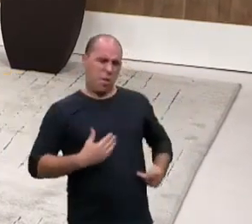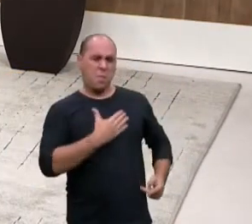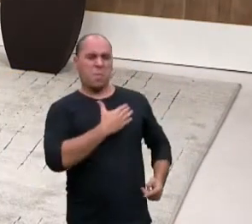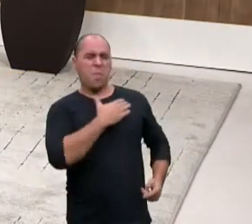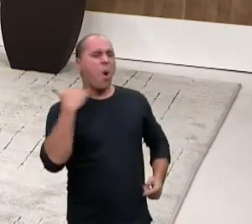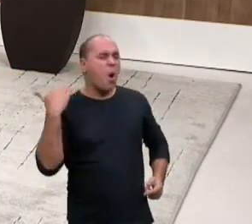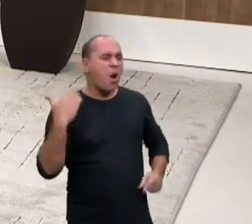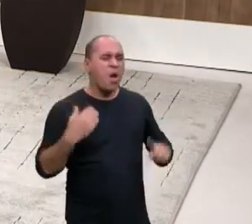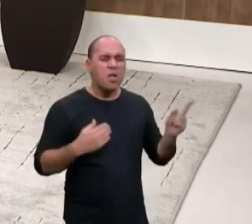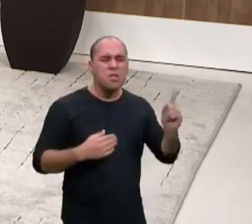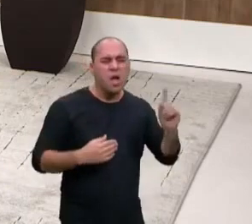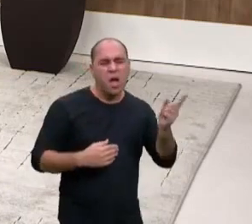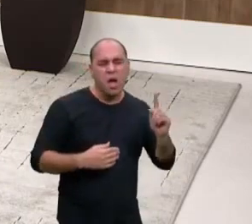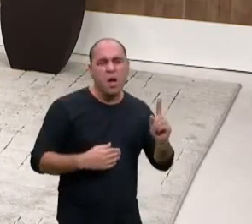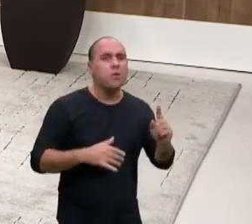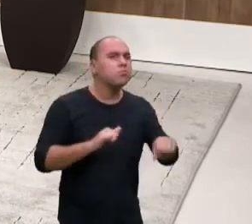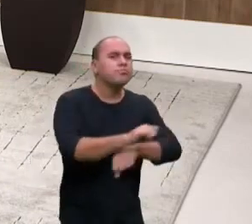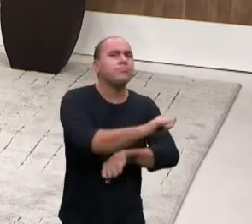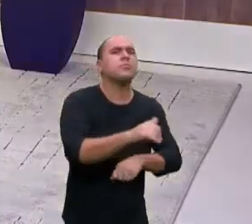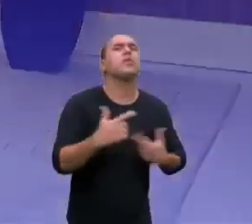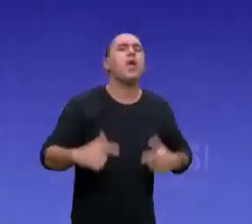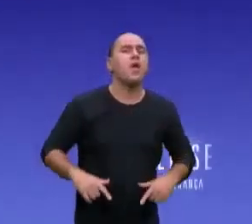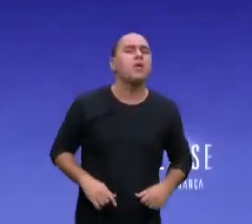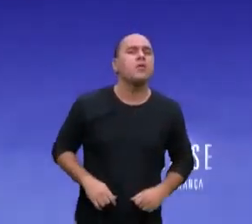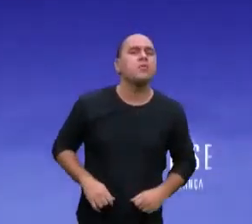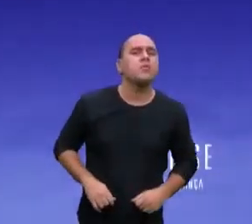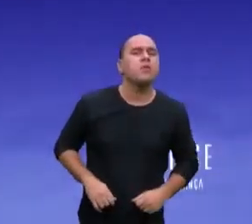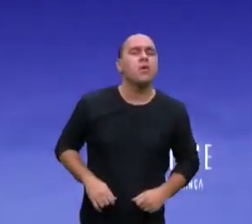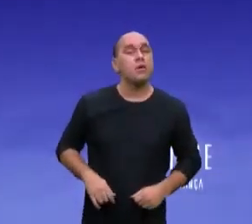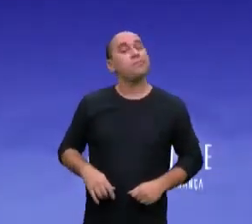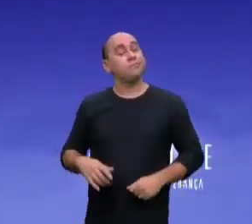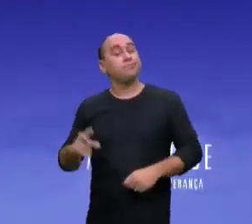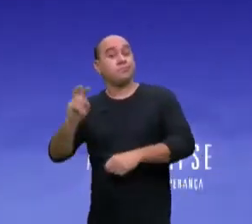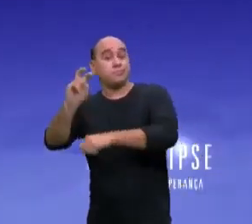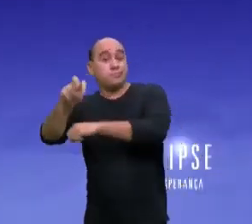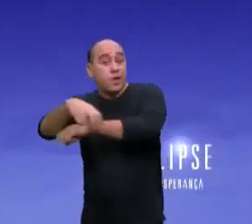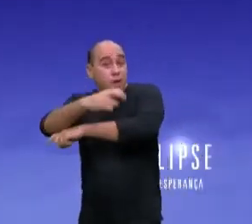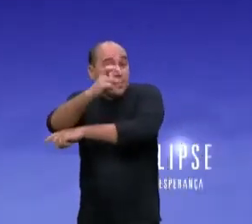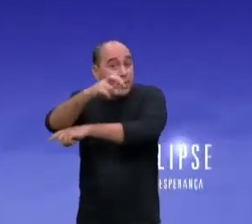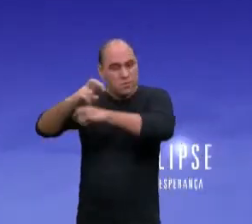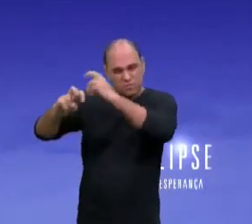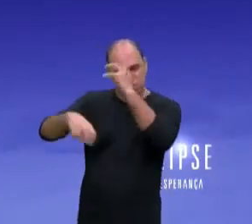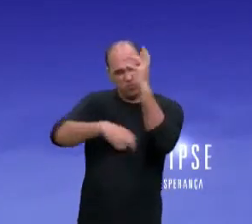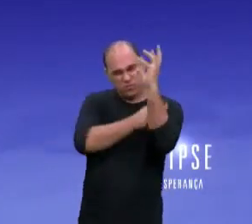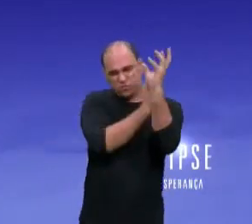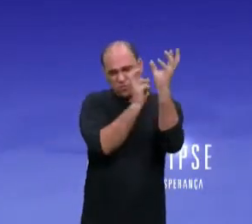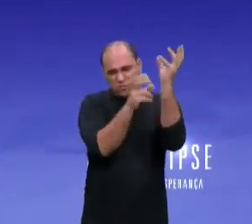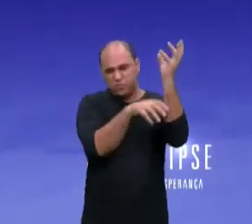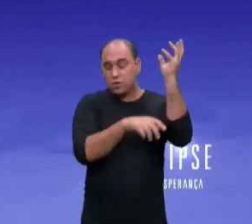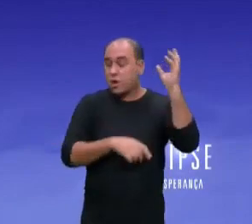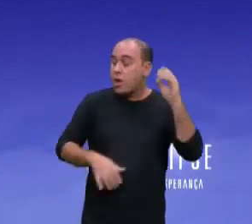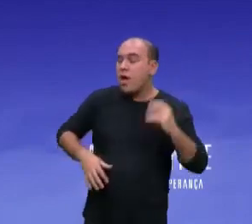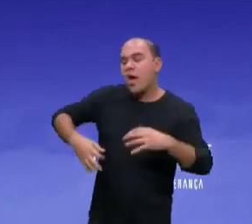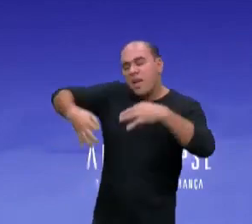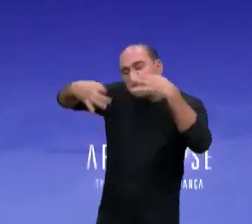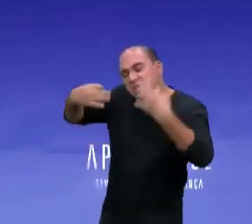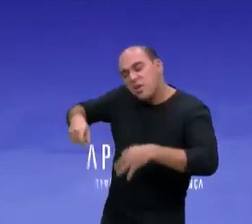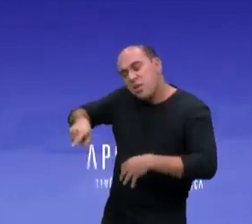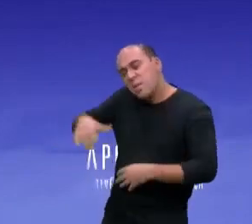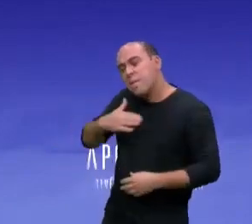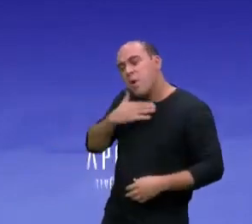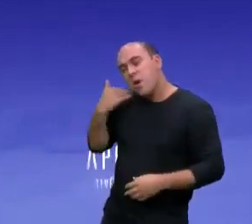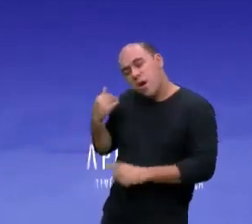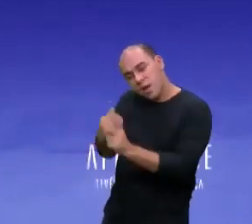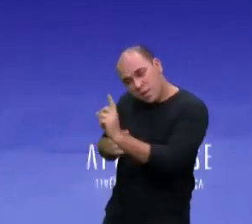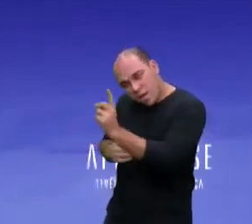disse Gênesis 3 Versículo 4 diz assim então a serpente disse a mulher é certo que não